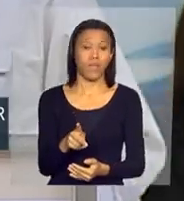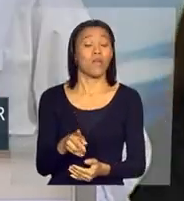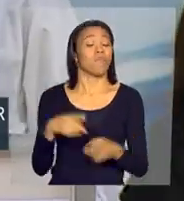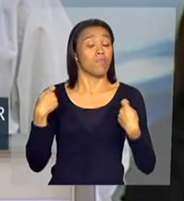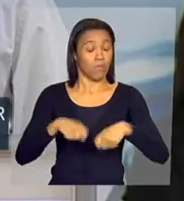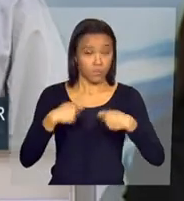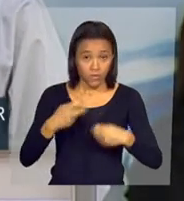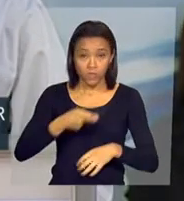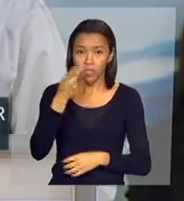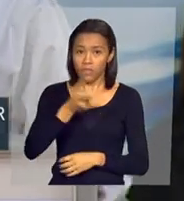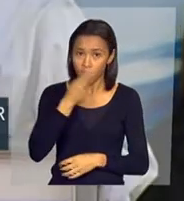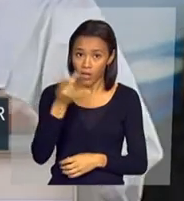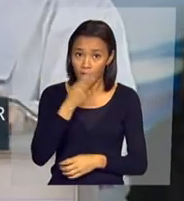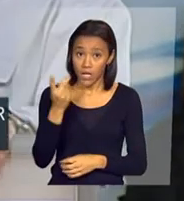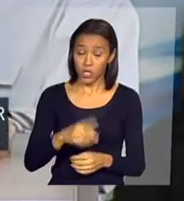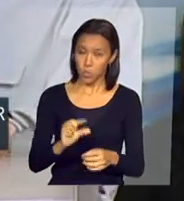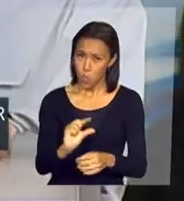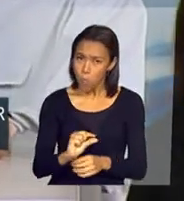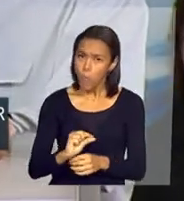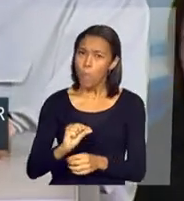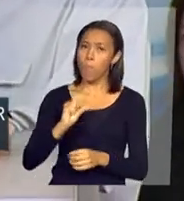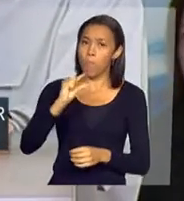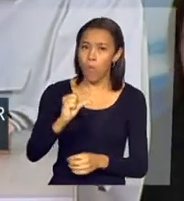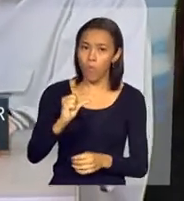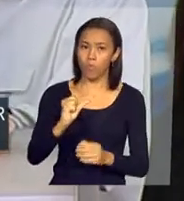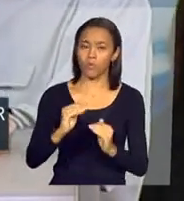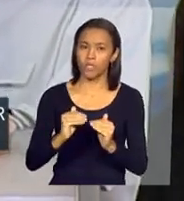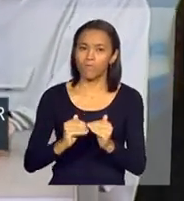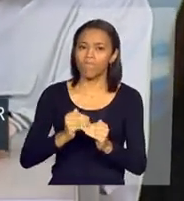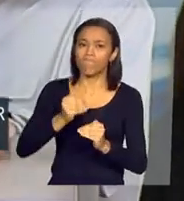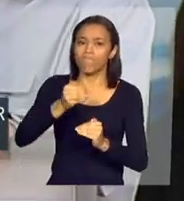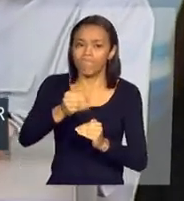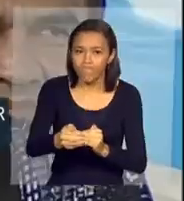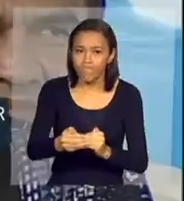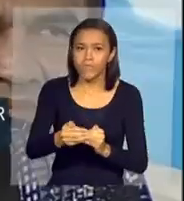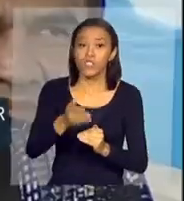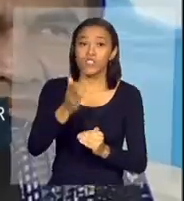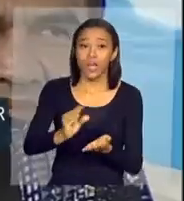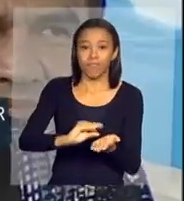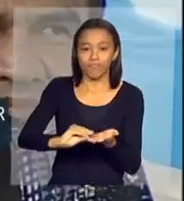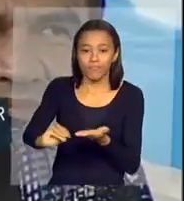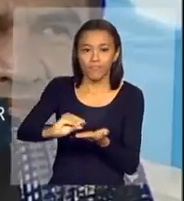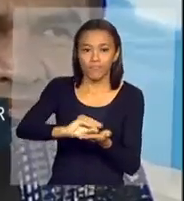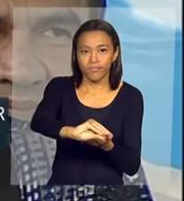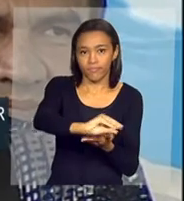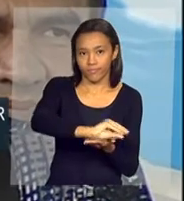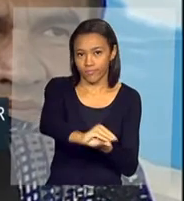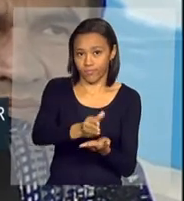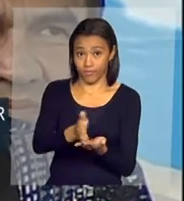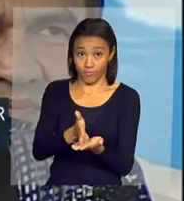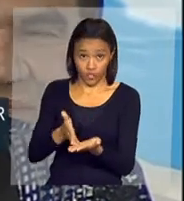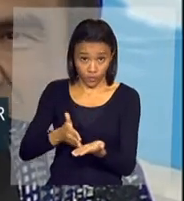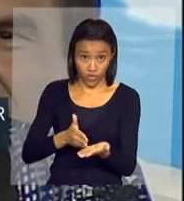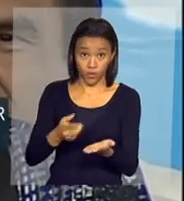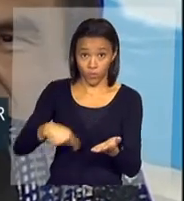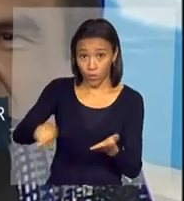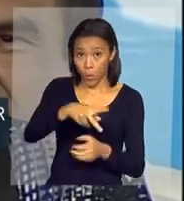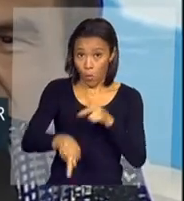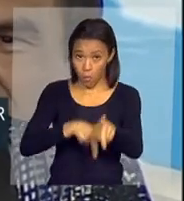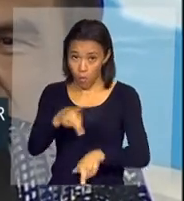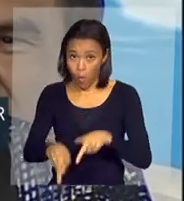diga que o pouco que crescemos, crescemos dividindo com o povo, através do estender de